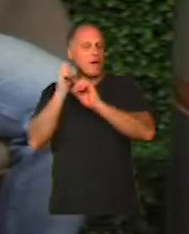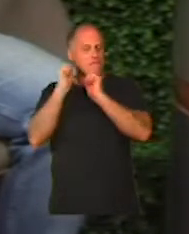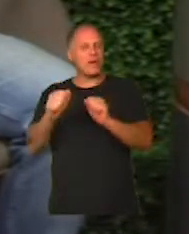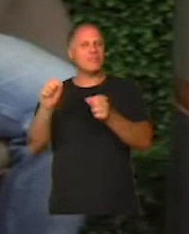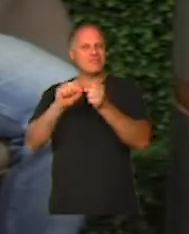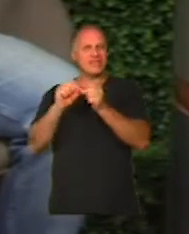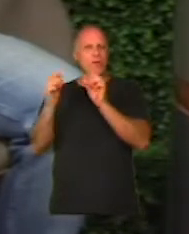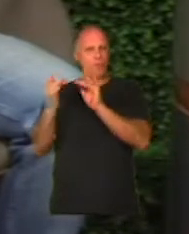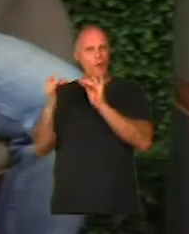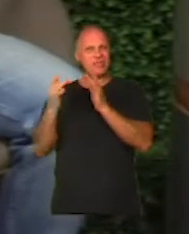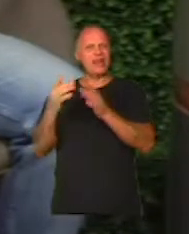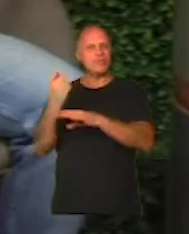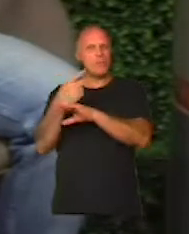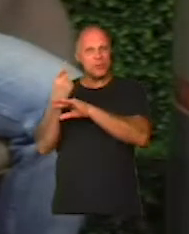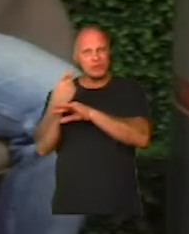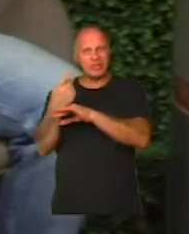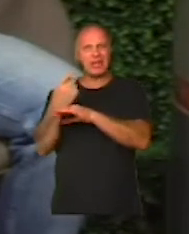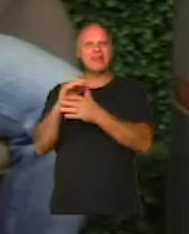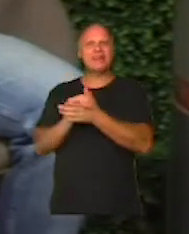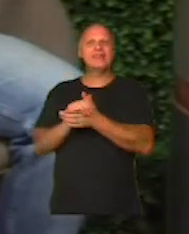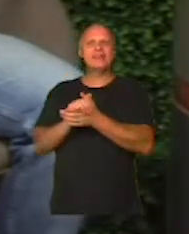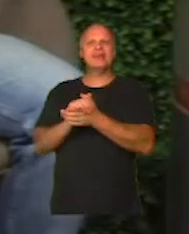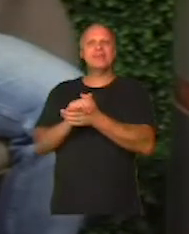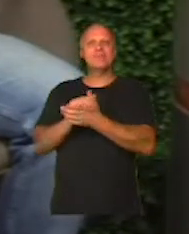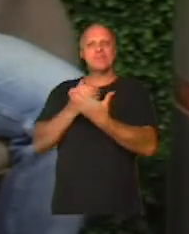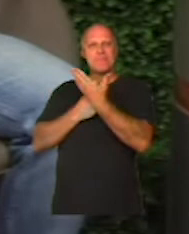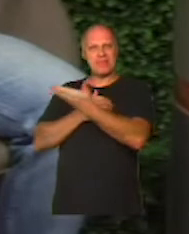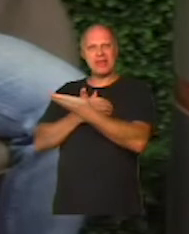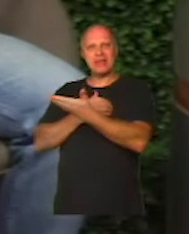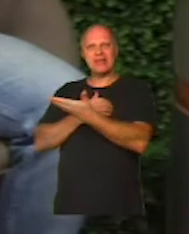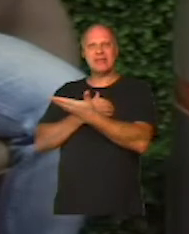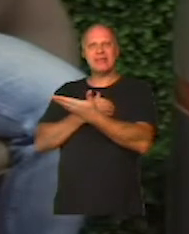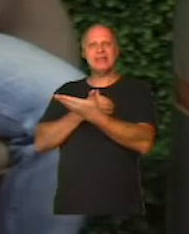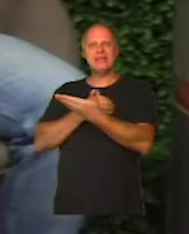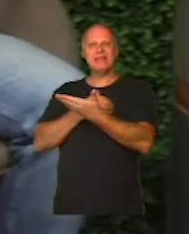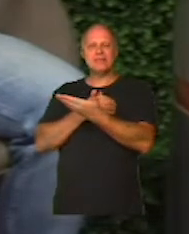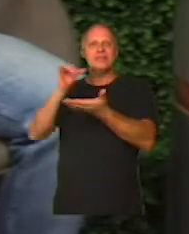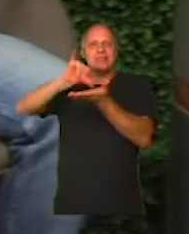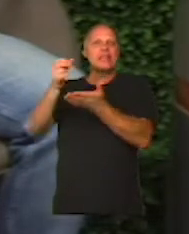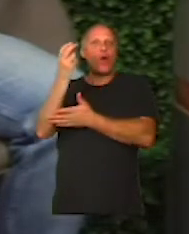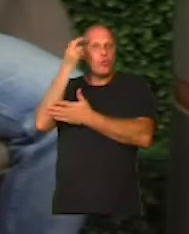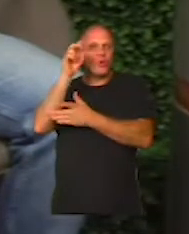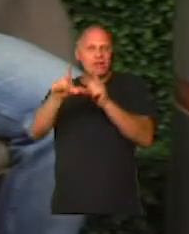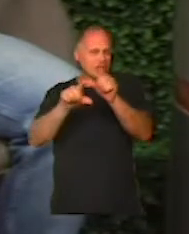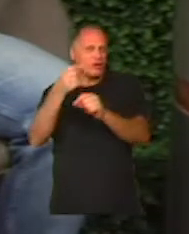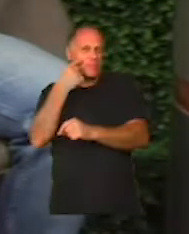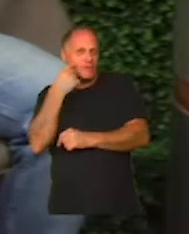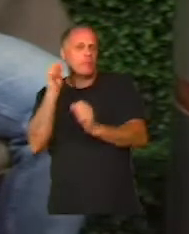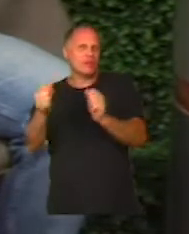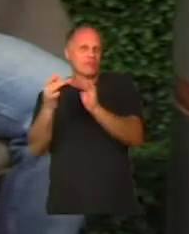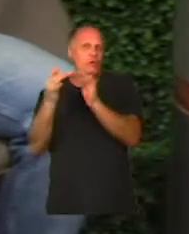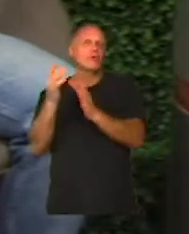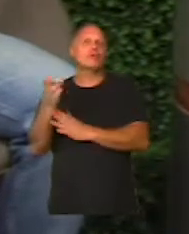entrar, procurar por Audrey Day, né? Que ela é a que está selecionando, né?